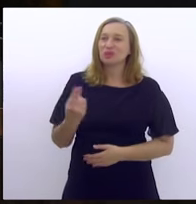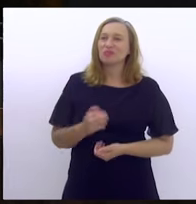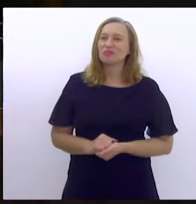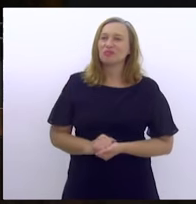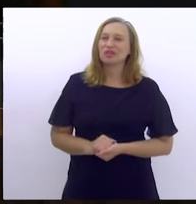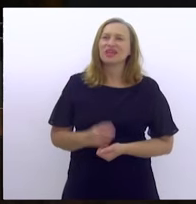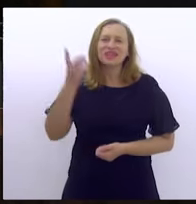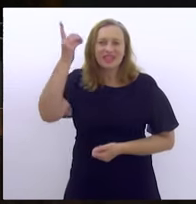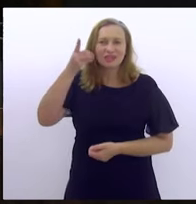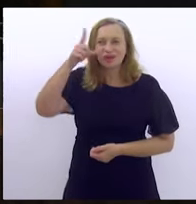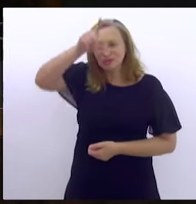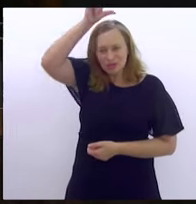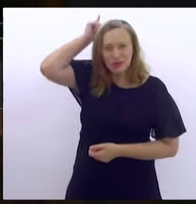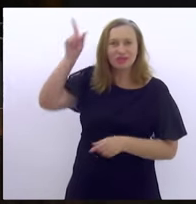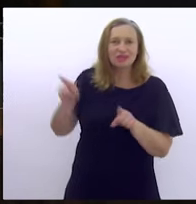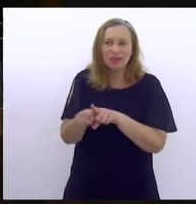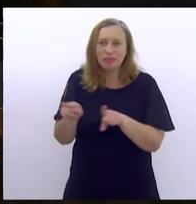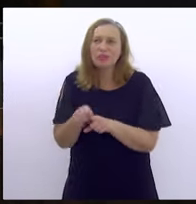pediu também.